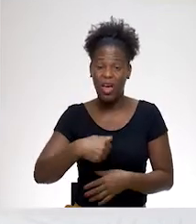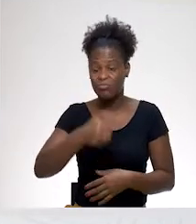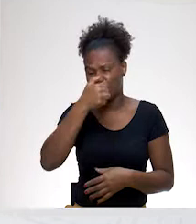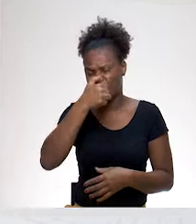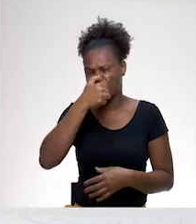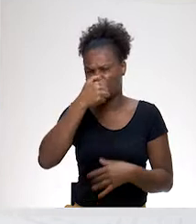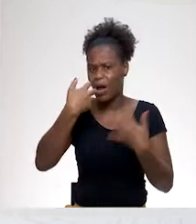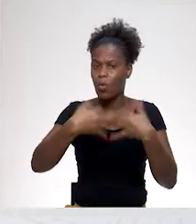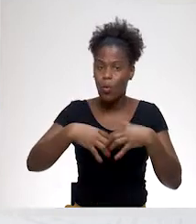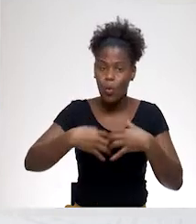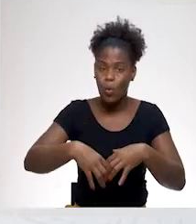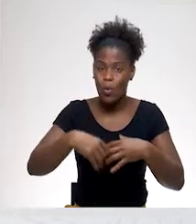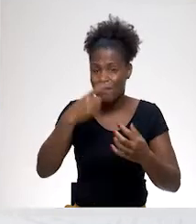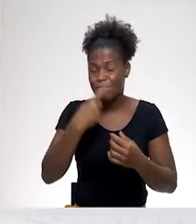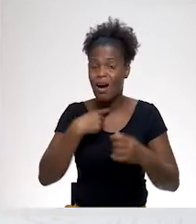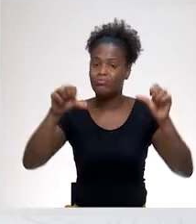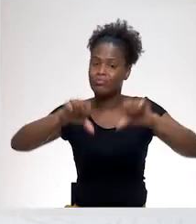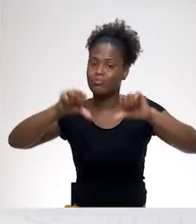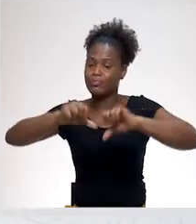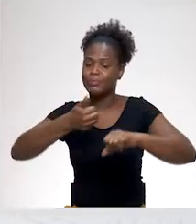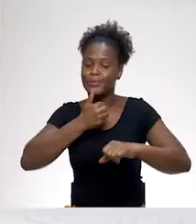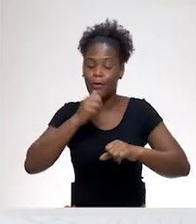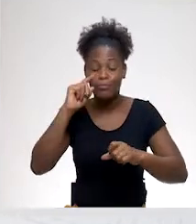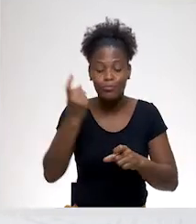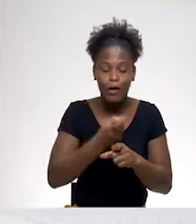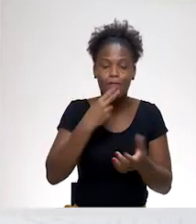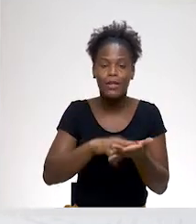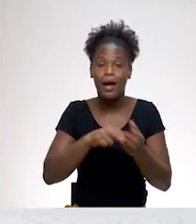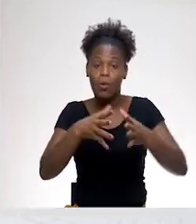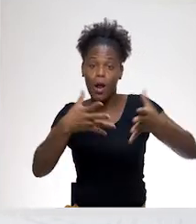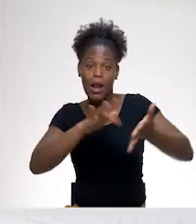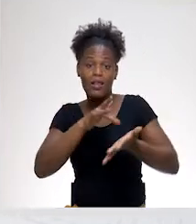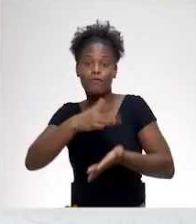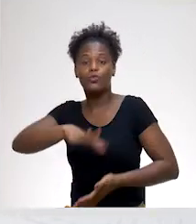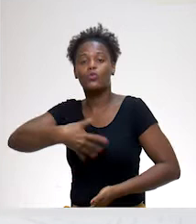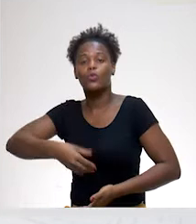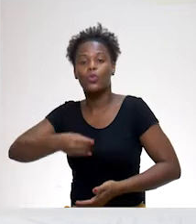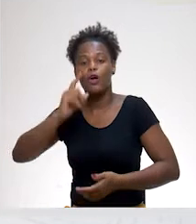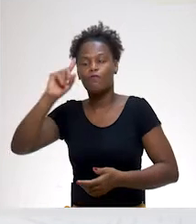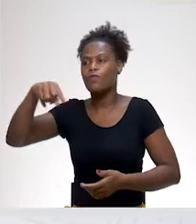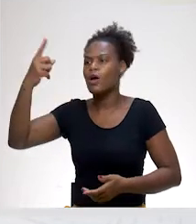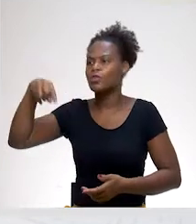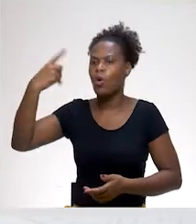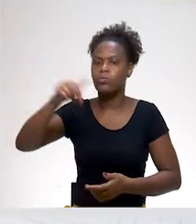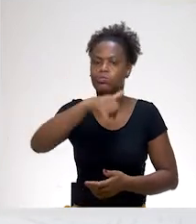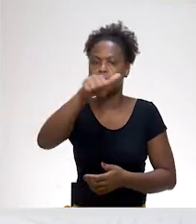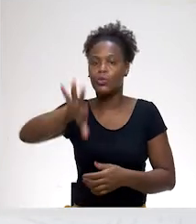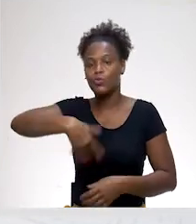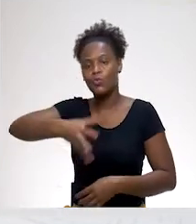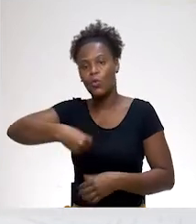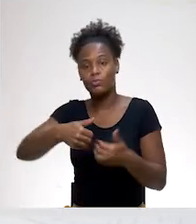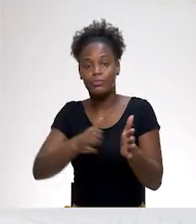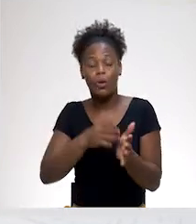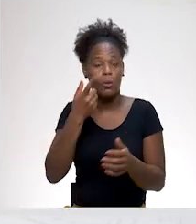de dúvidas e de erros. Decide então procurar a verdade no grande livro do mundo. Viajou pelo